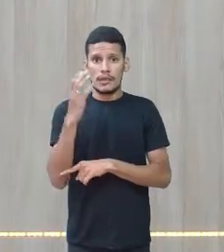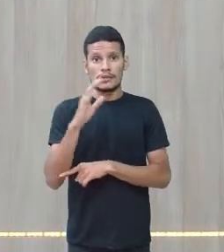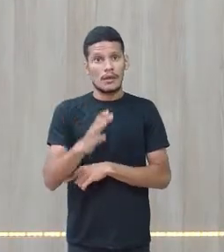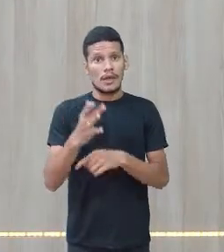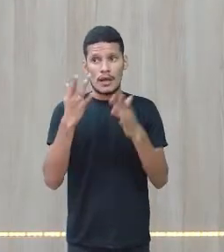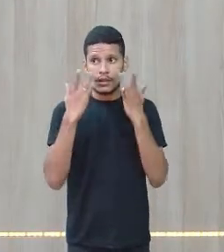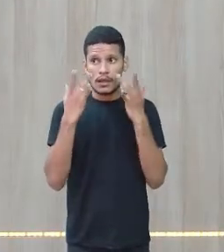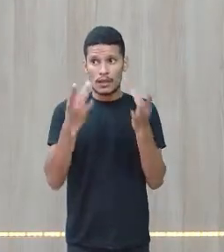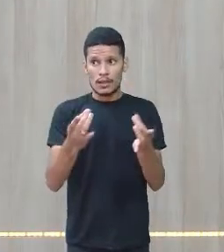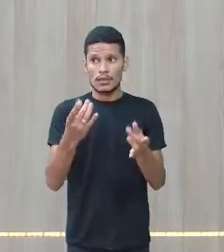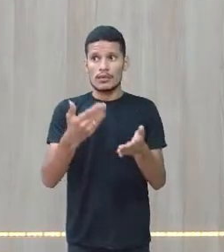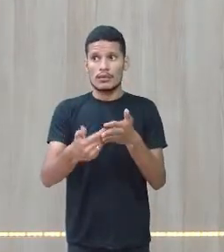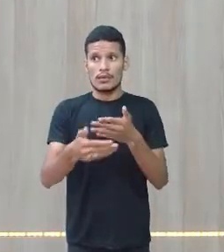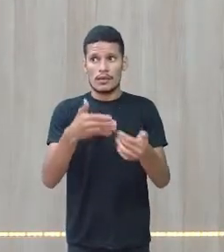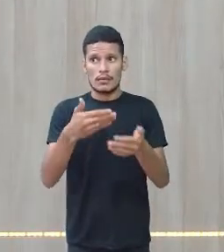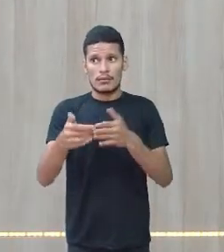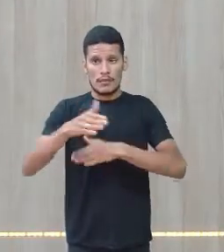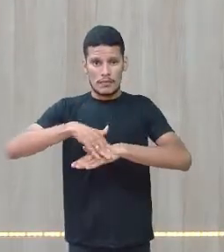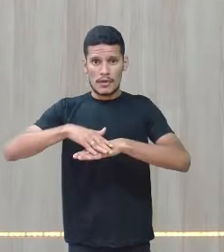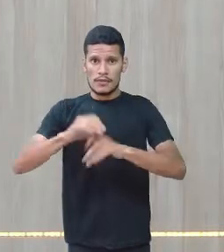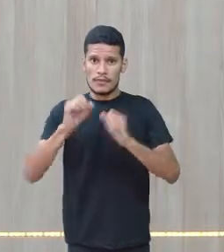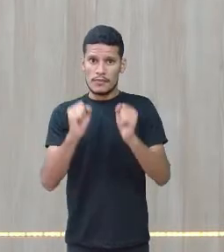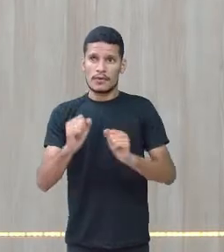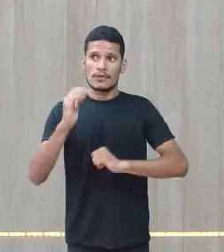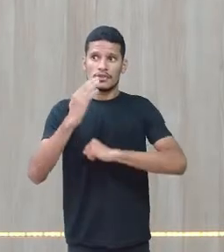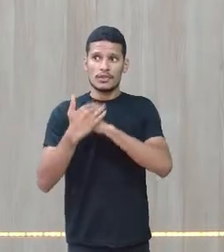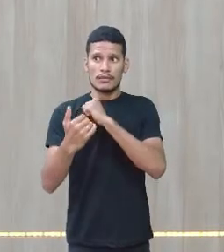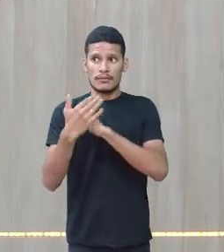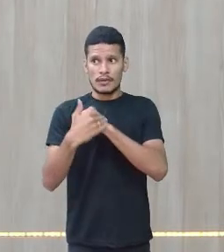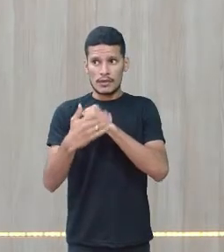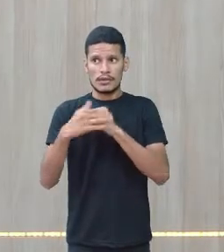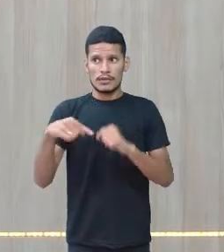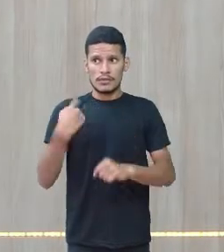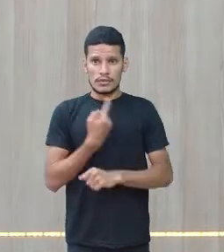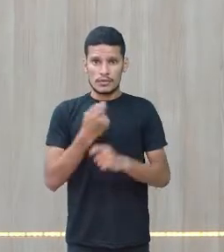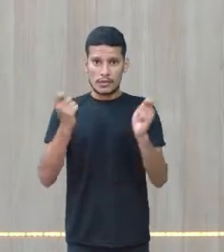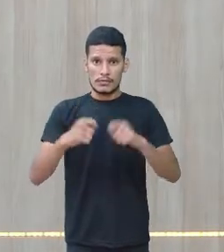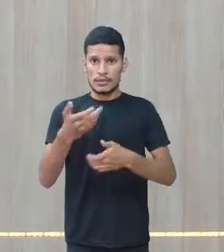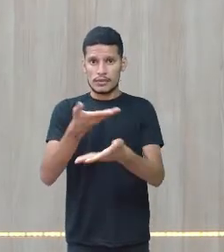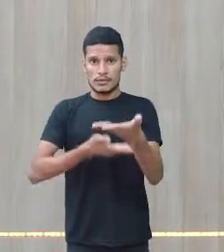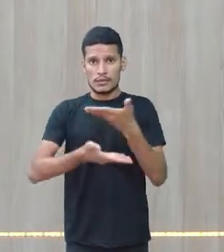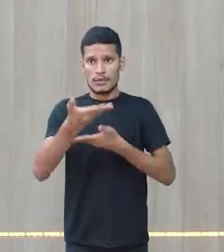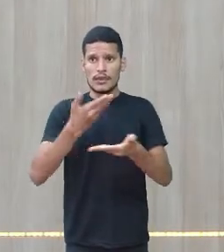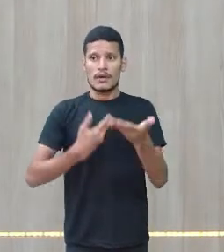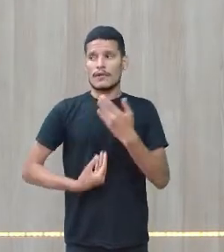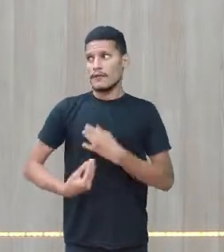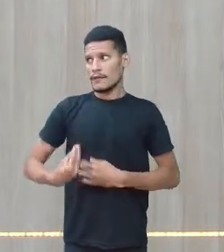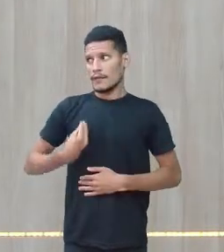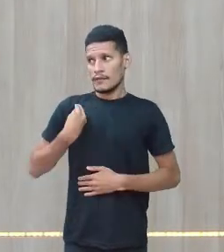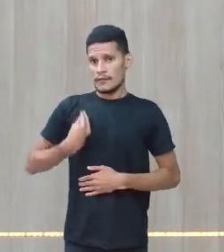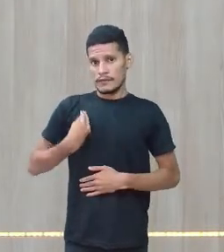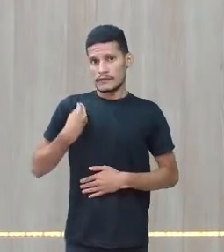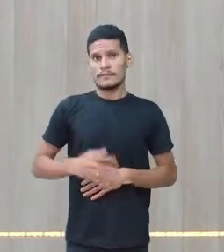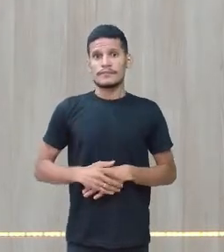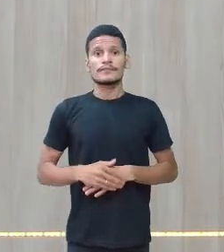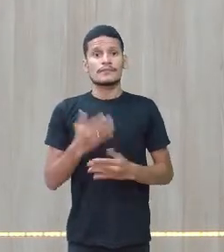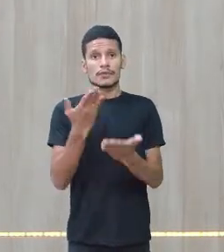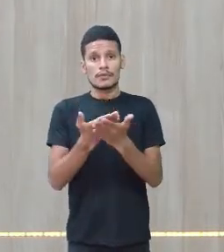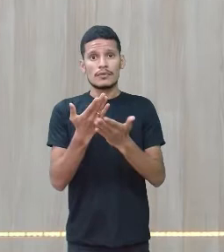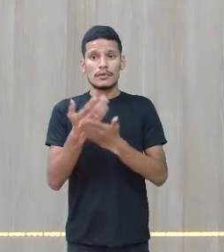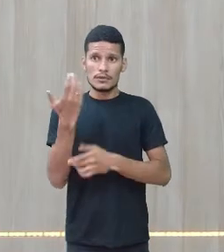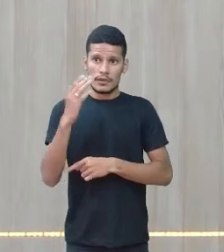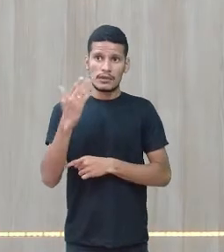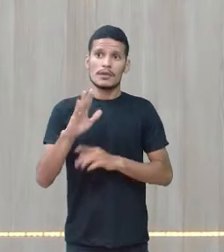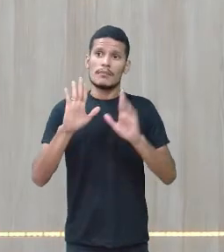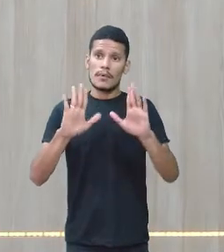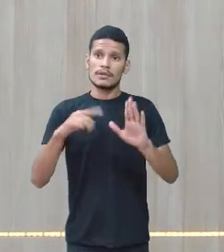atenta e em qualquer momento pode chamar para a gente poder fazer essa interação ao vivo. Tem a aula de ciência, mas eu gostaria de lembrar